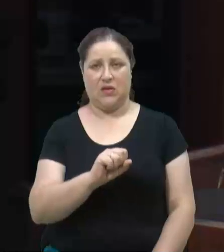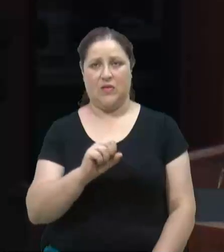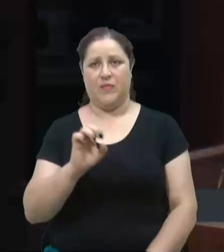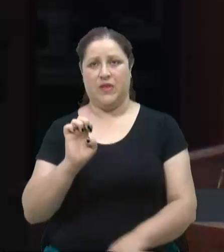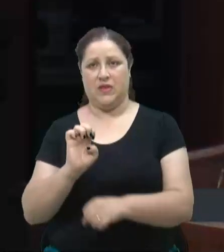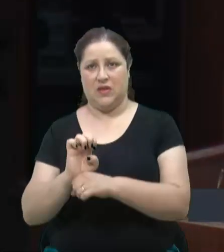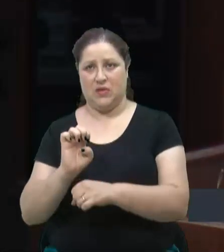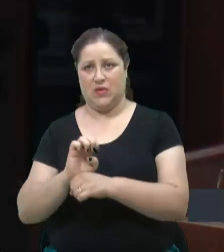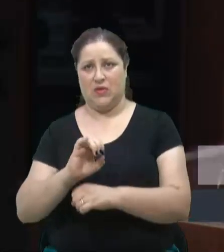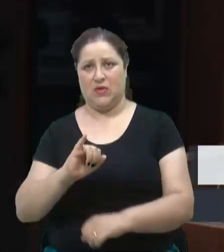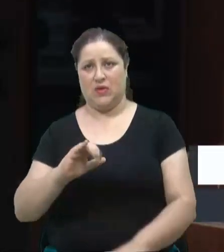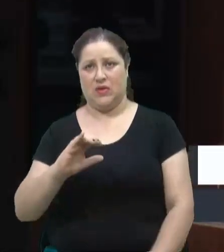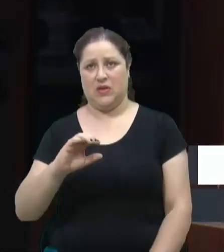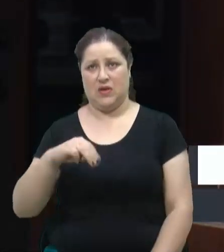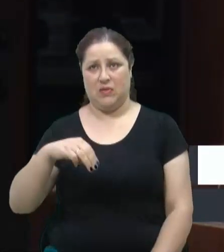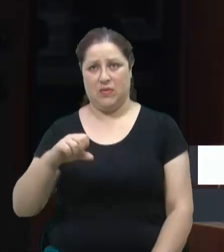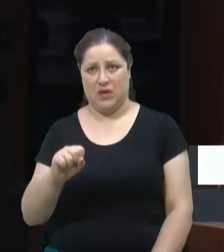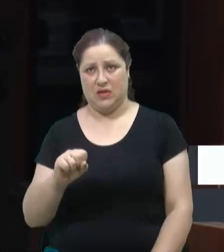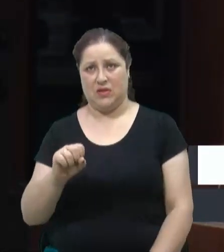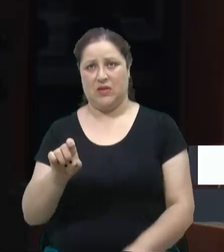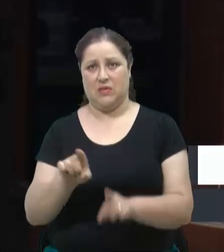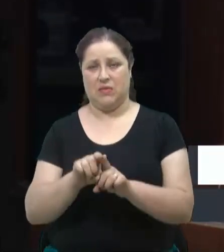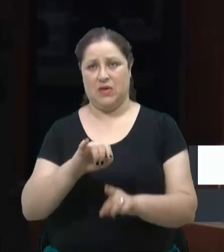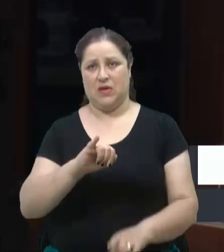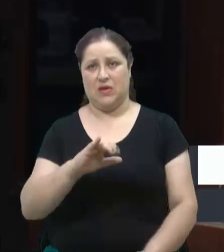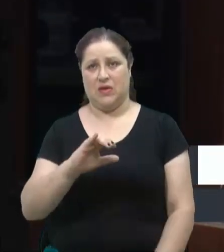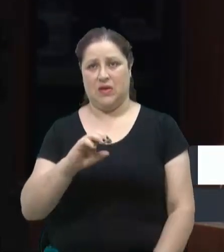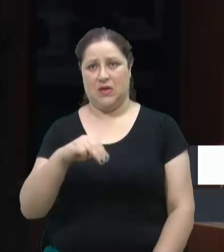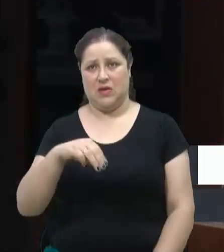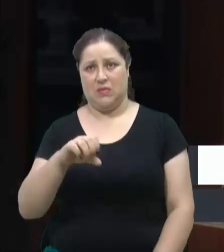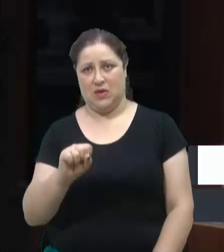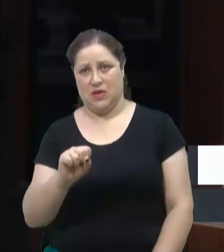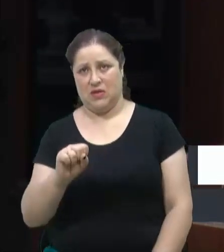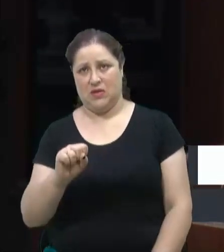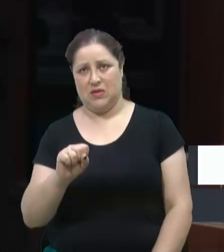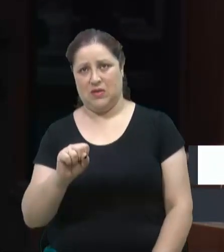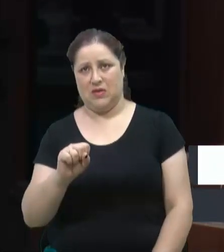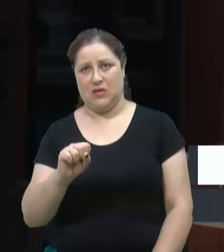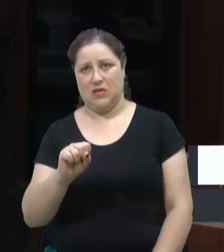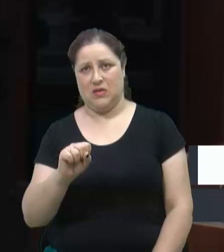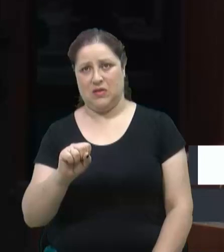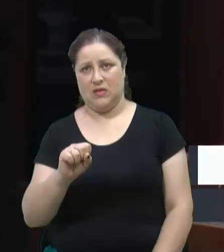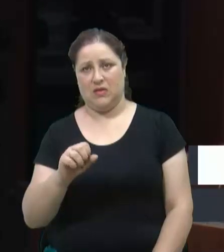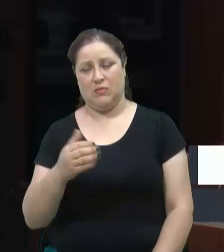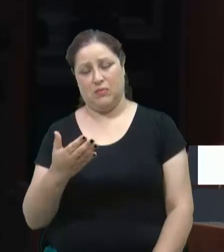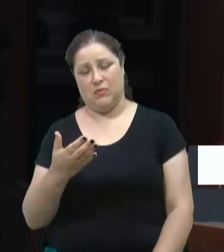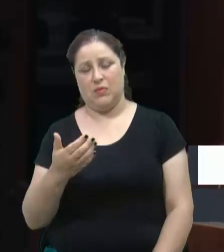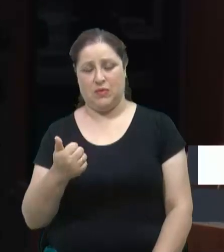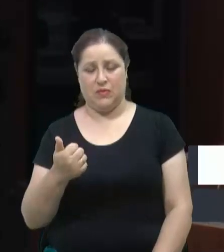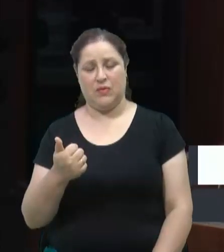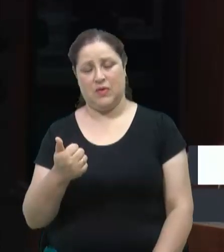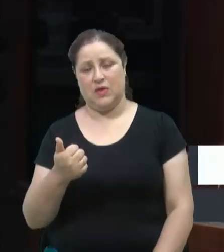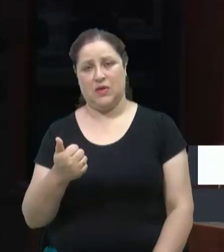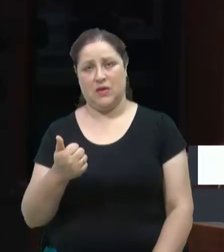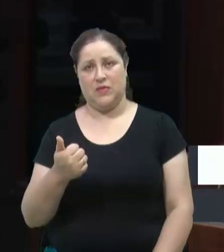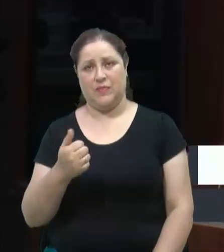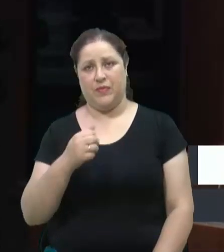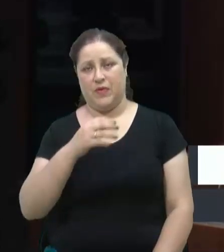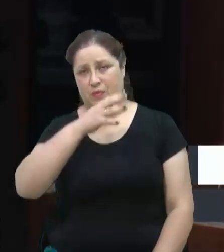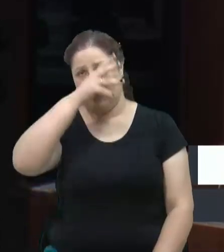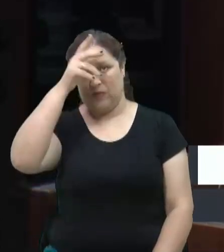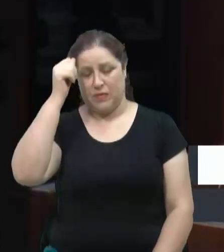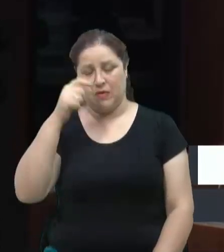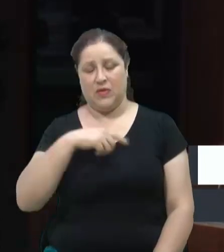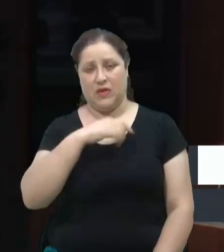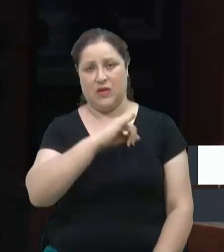Estaduais, ICMS e ICMS. ICMS, bom, enfim. Municipais, ISS e